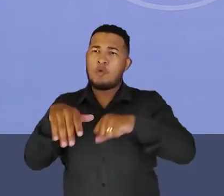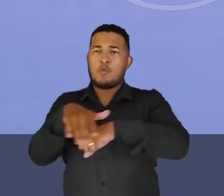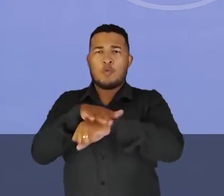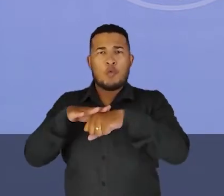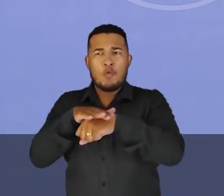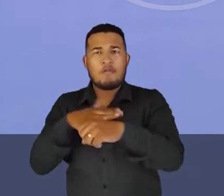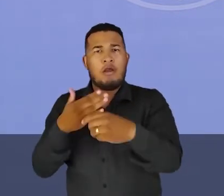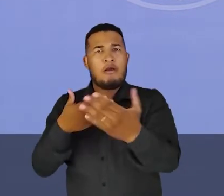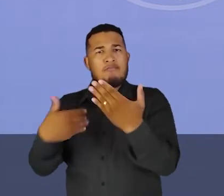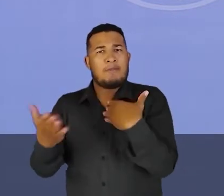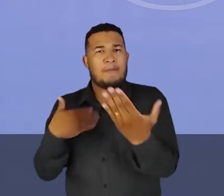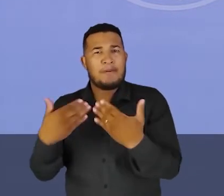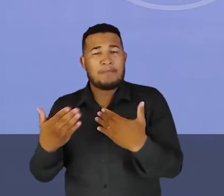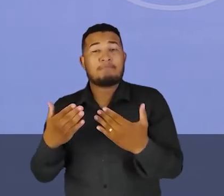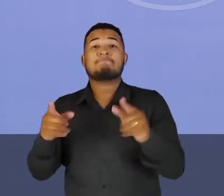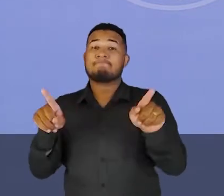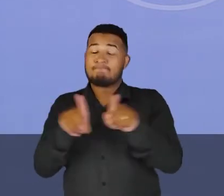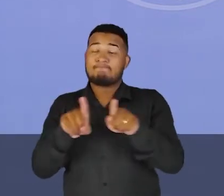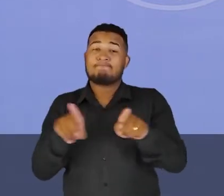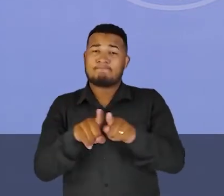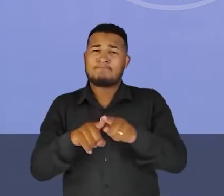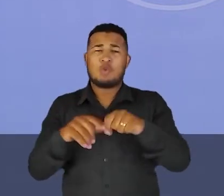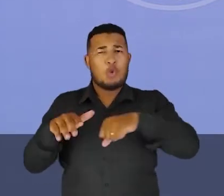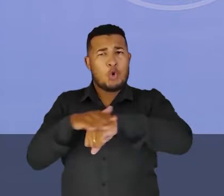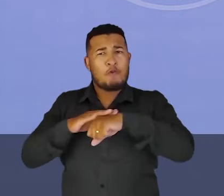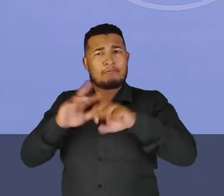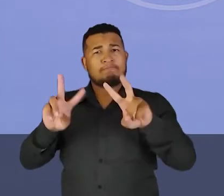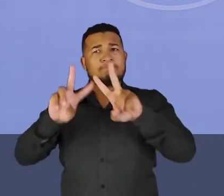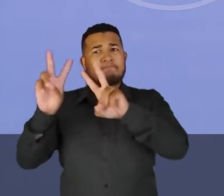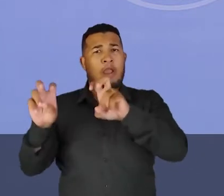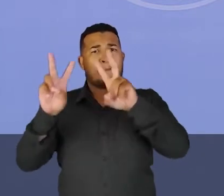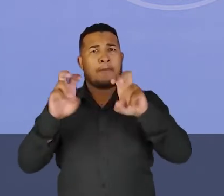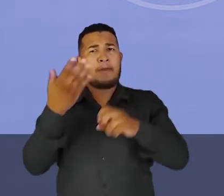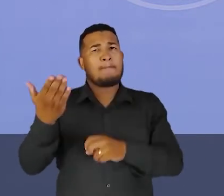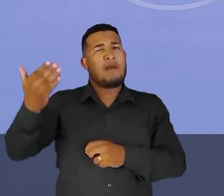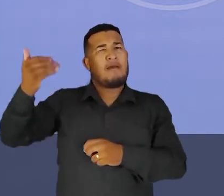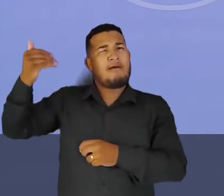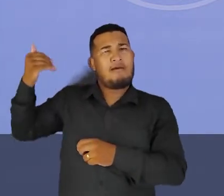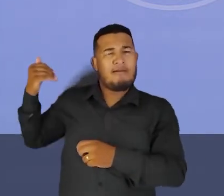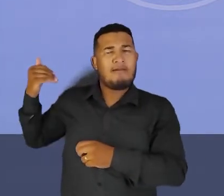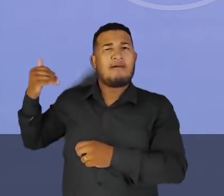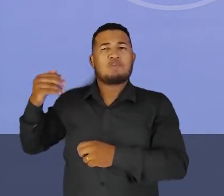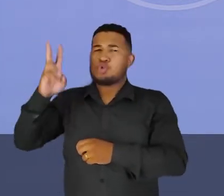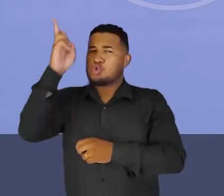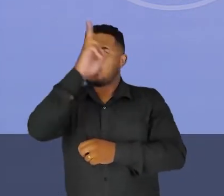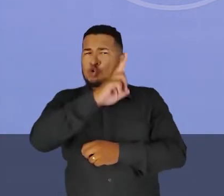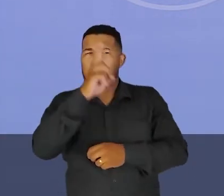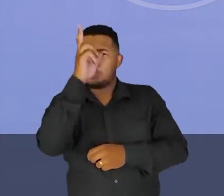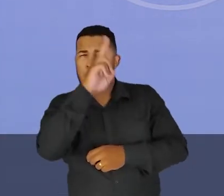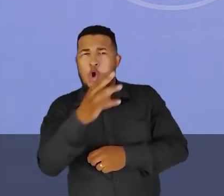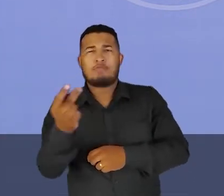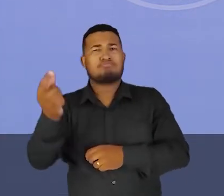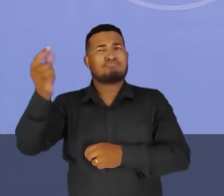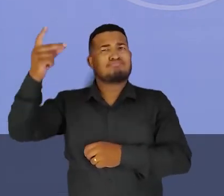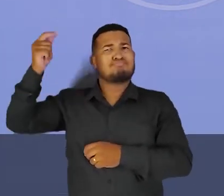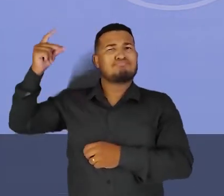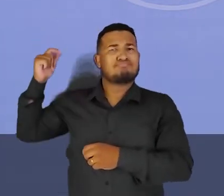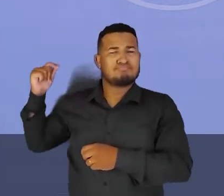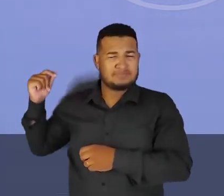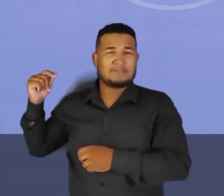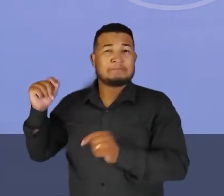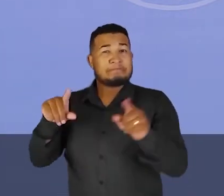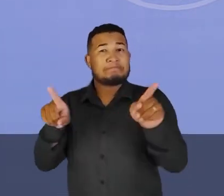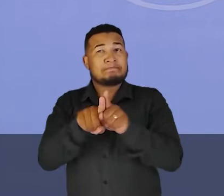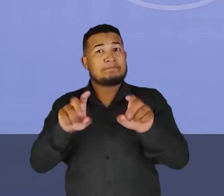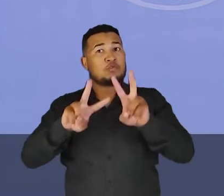converse com eles também. Converse sobre assuntos do passado, histórias do passado,